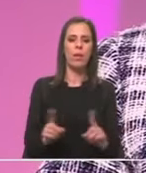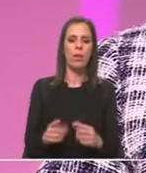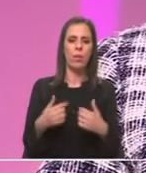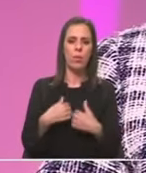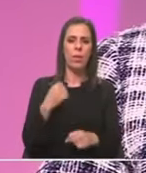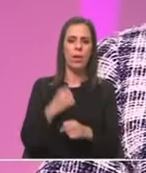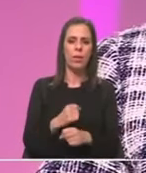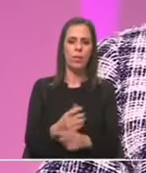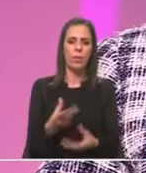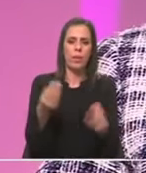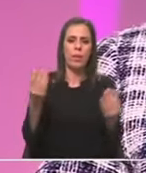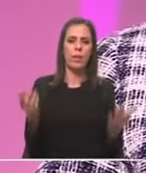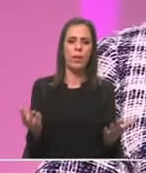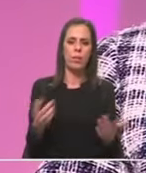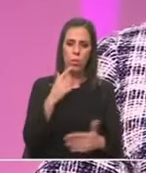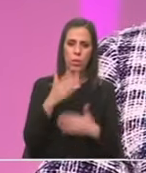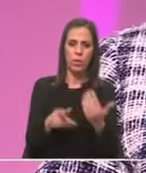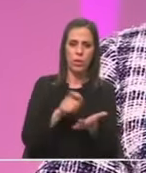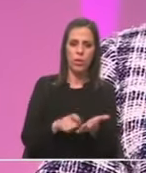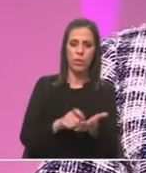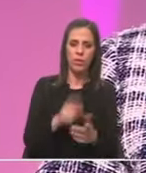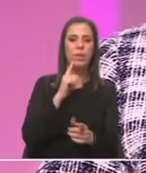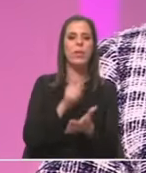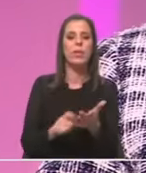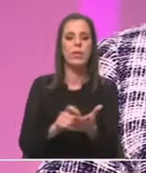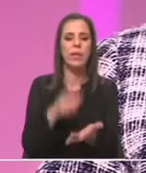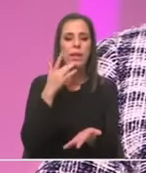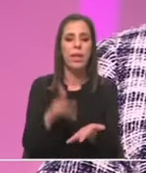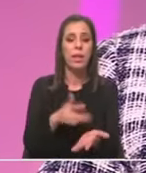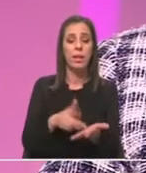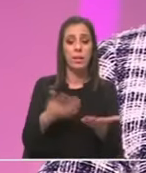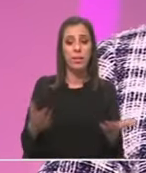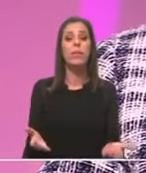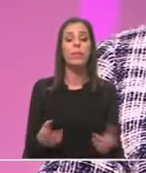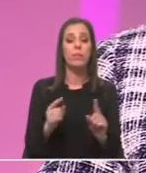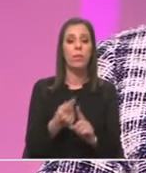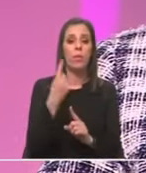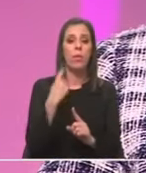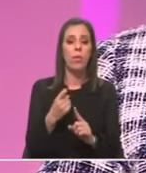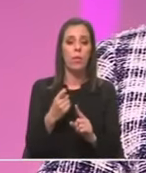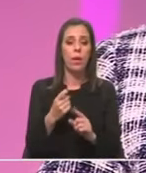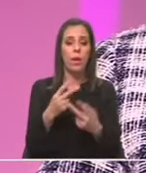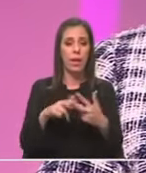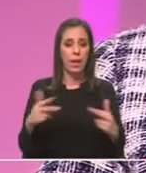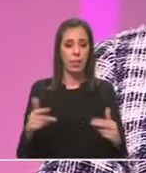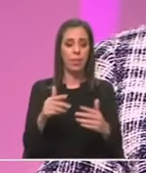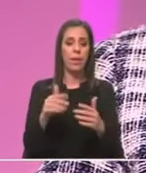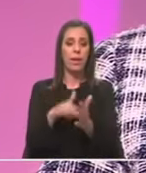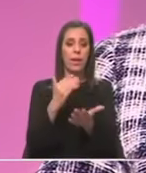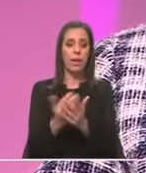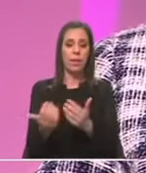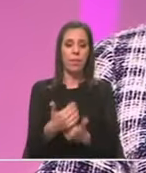eu trabalho tanto continua a escrever não é a escrever livros e olha Ainda Ontem na câmara de Cascais me mandou